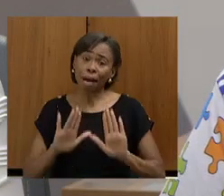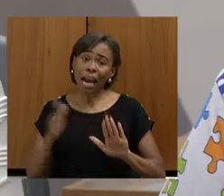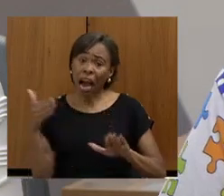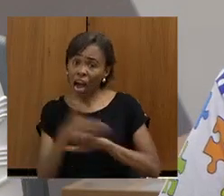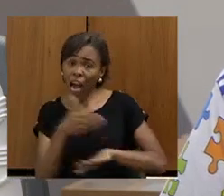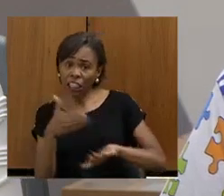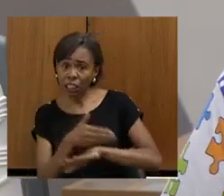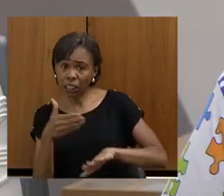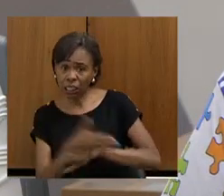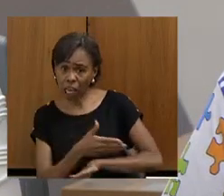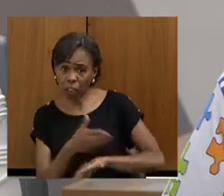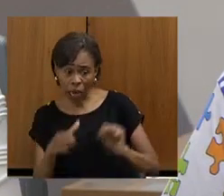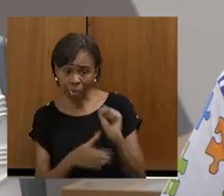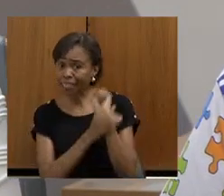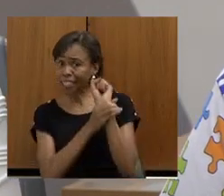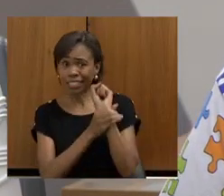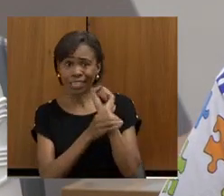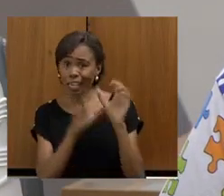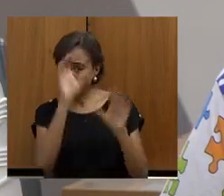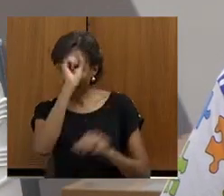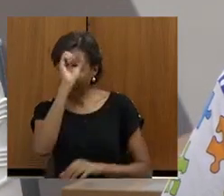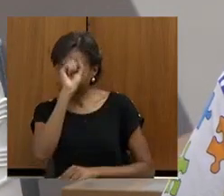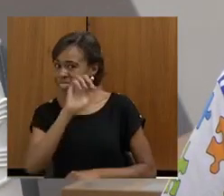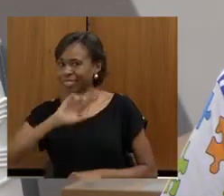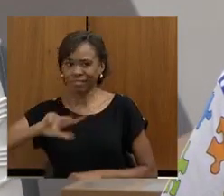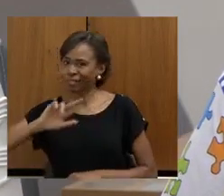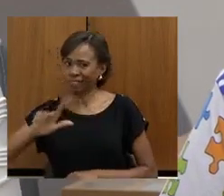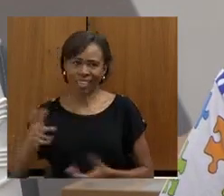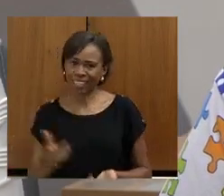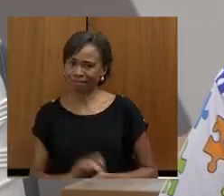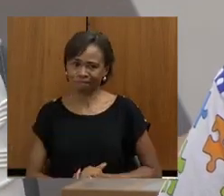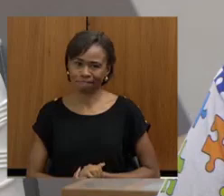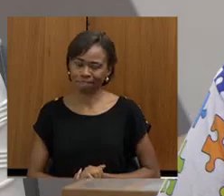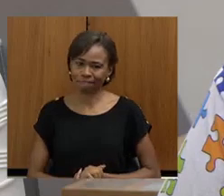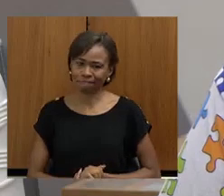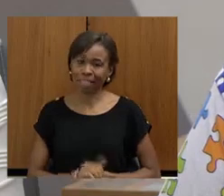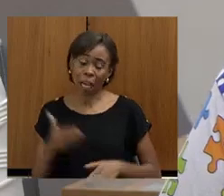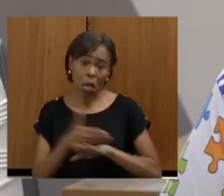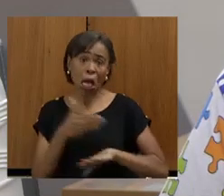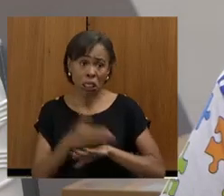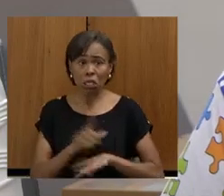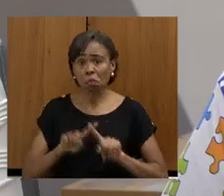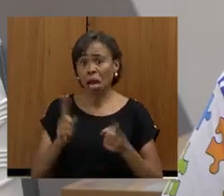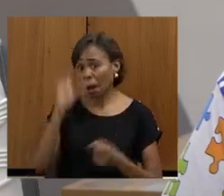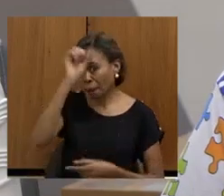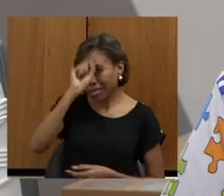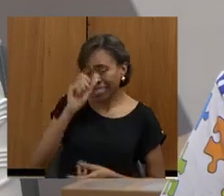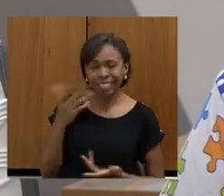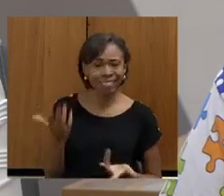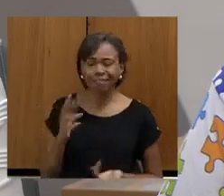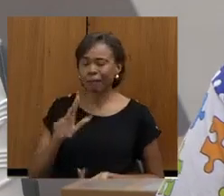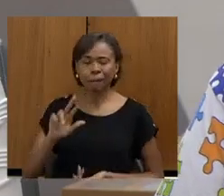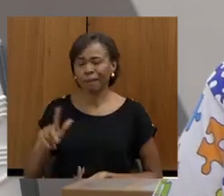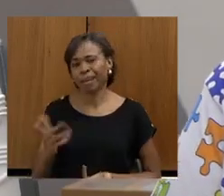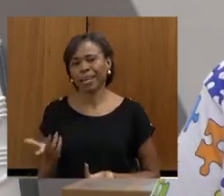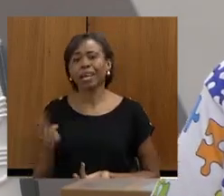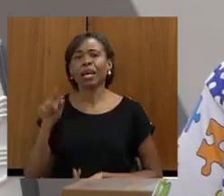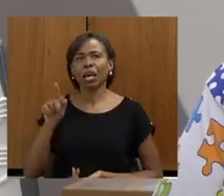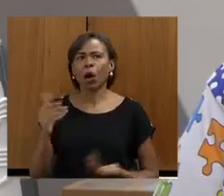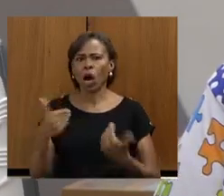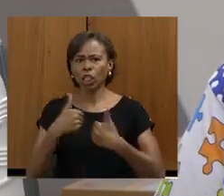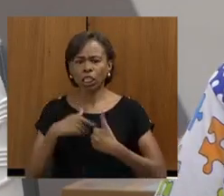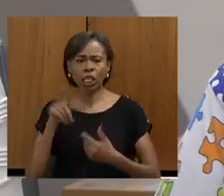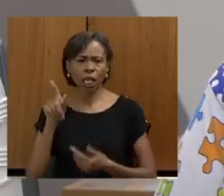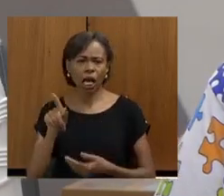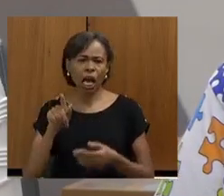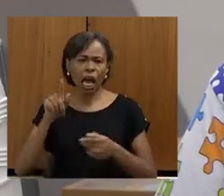não é garantia de aprendizagem. A gente precisa lembrar sempre disso. Em relação aos alunos com autismo, recorrer à estatística americana, já que